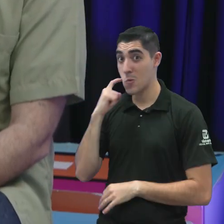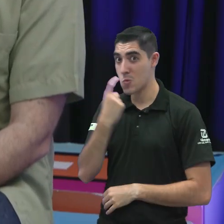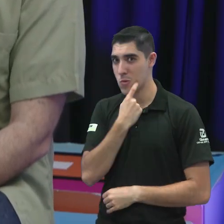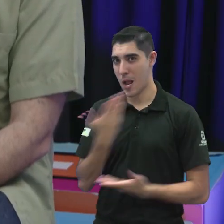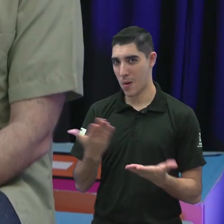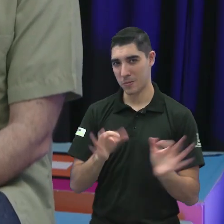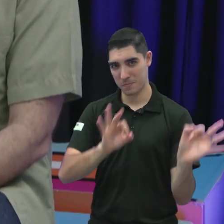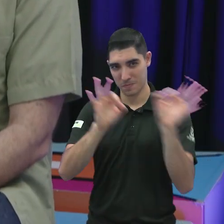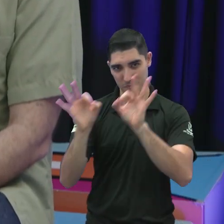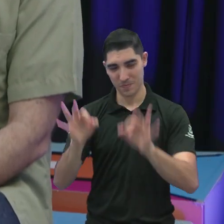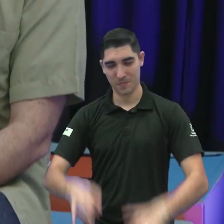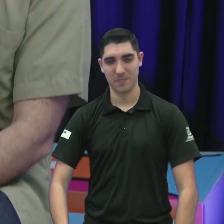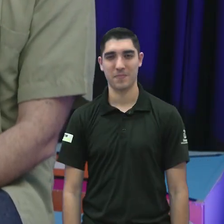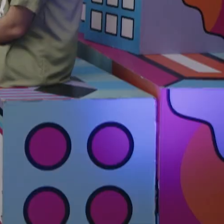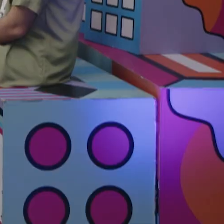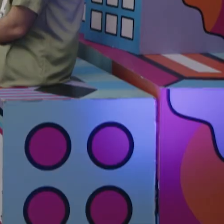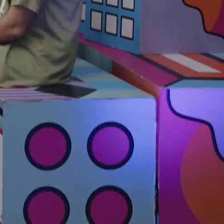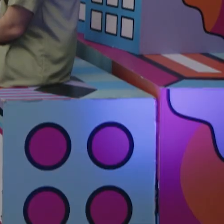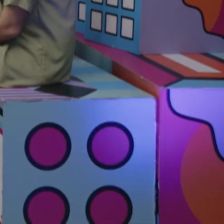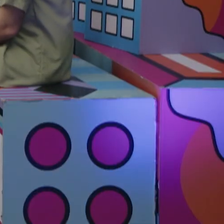Rua com a Luísa Minas. Vamos lá.